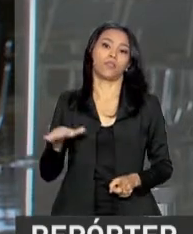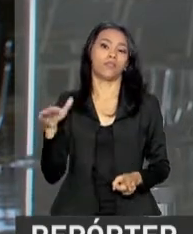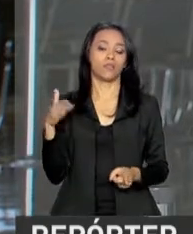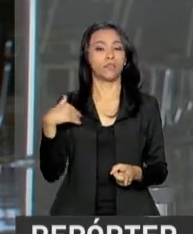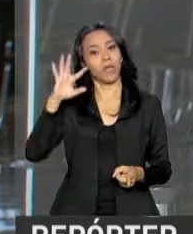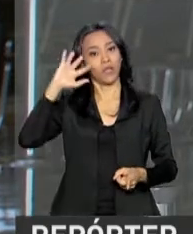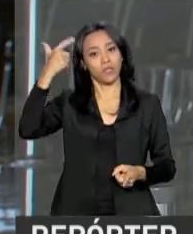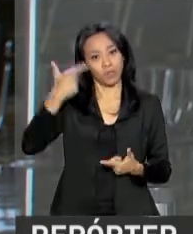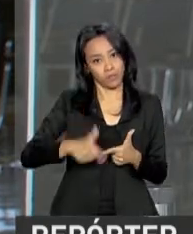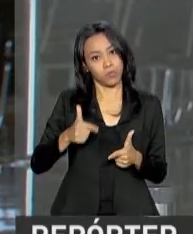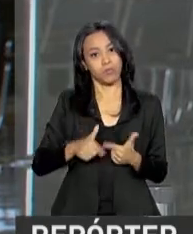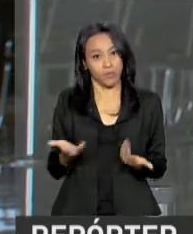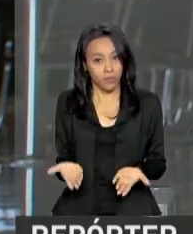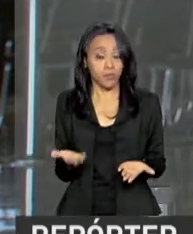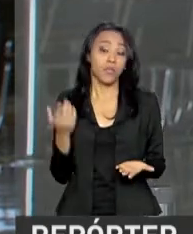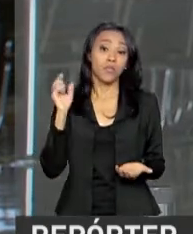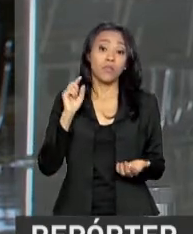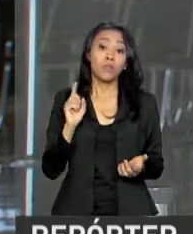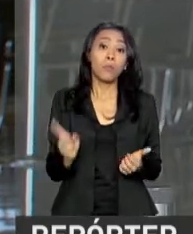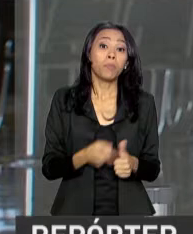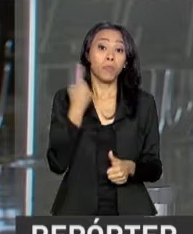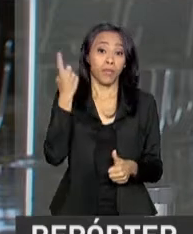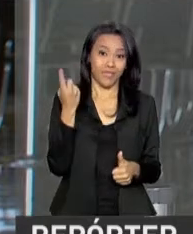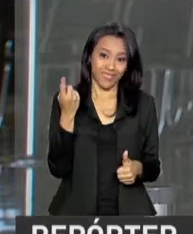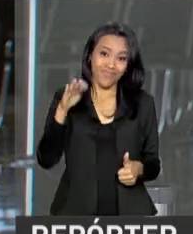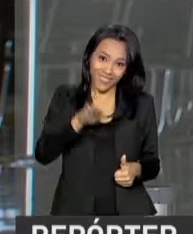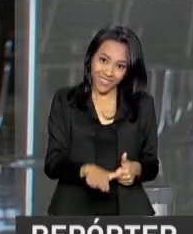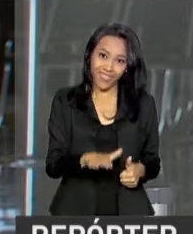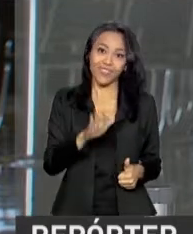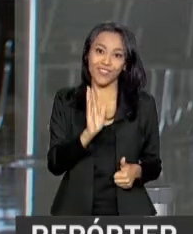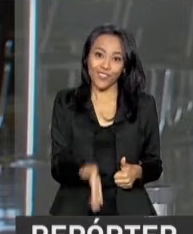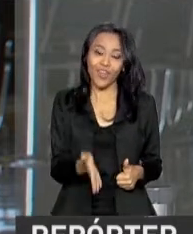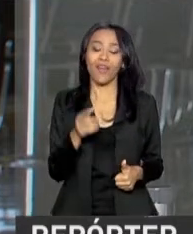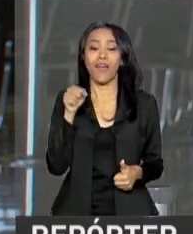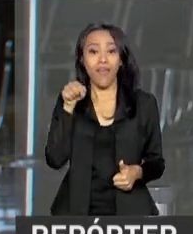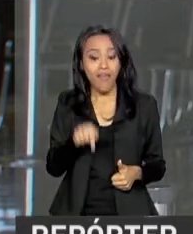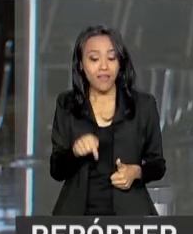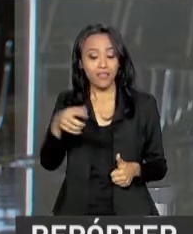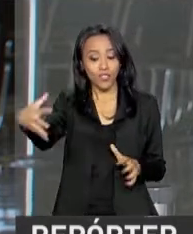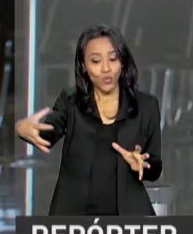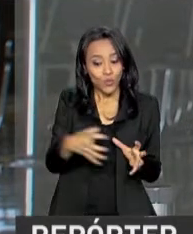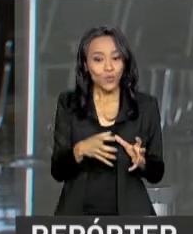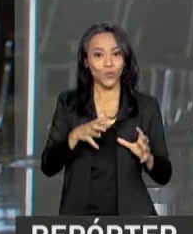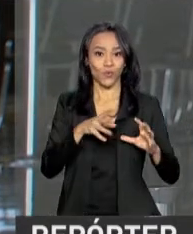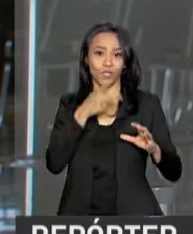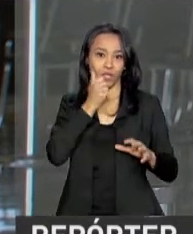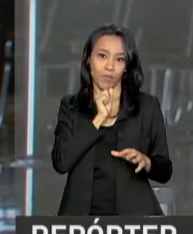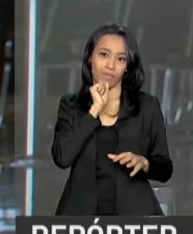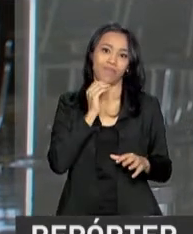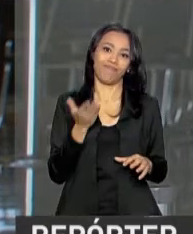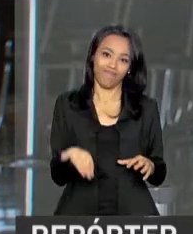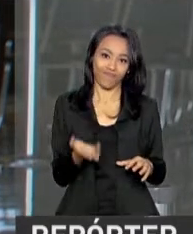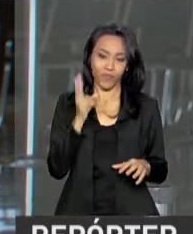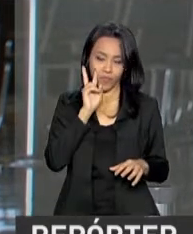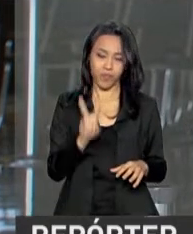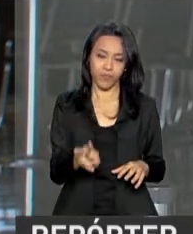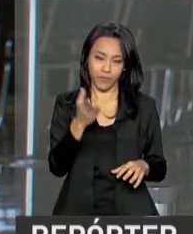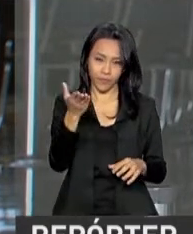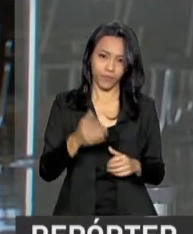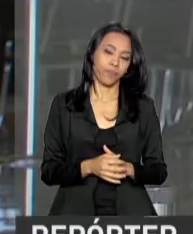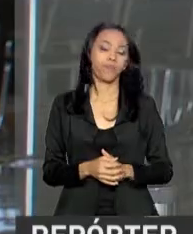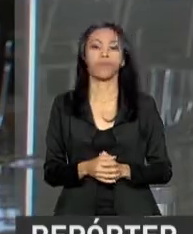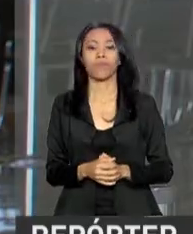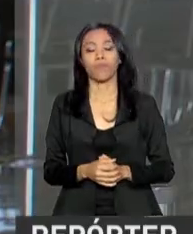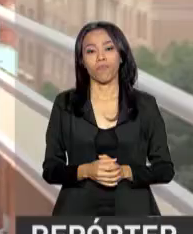da situação delas. Inclusive, uma primeira criança foi autorizado que essa primeira criança se junte à mãe. Vamos ver na reportagem de Paola Diort.